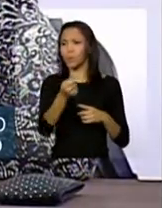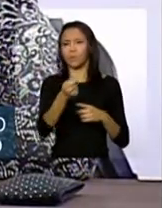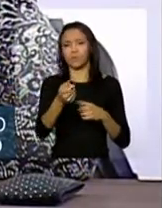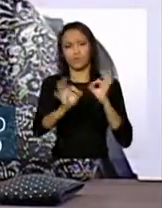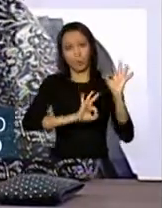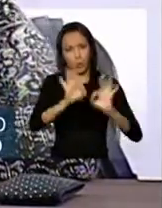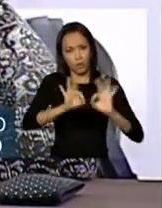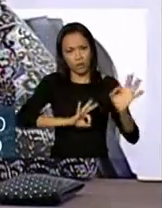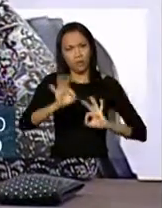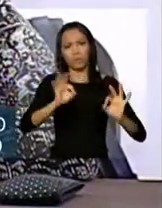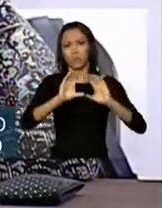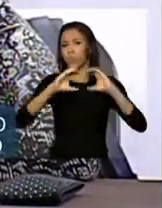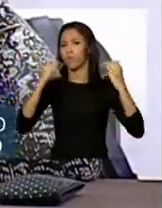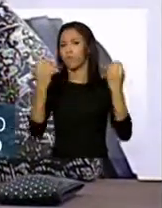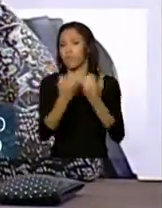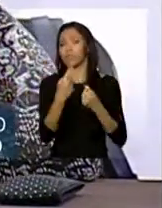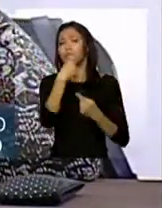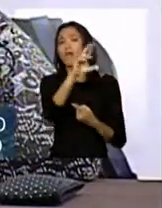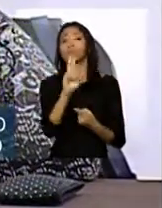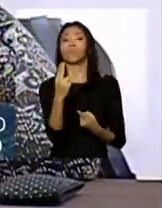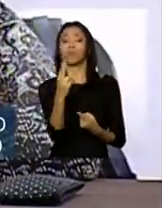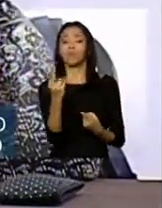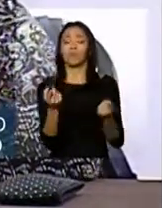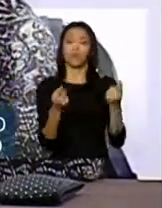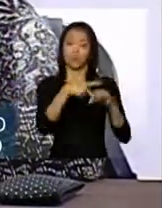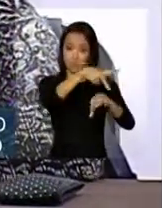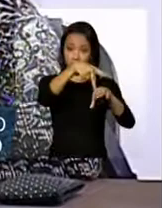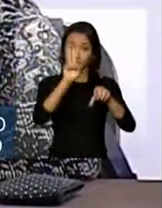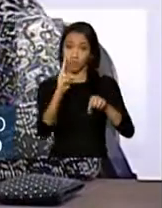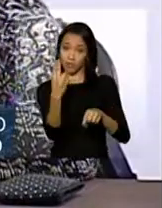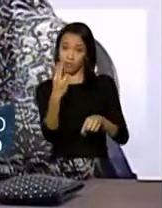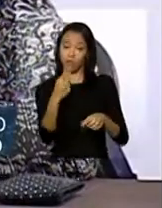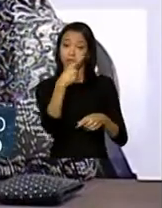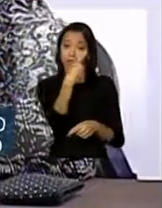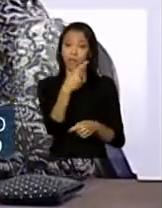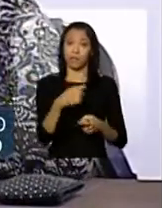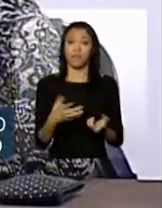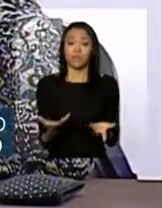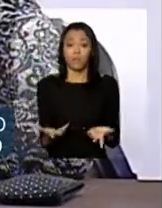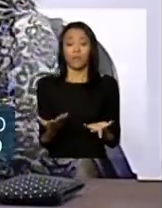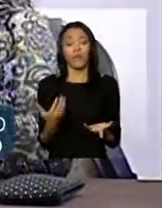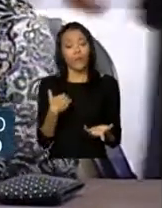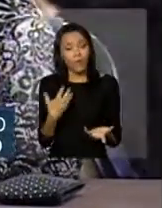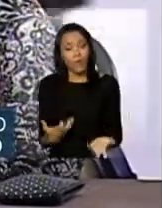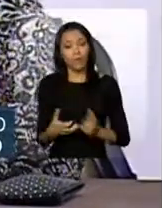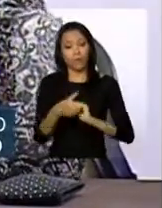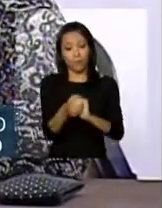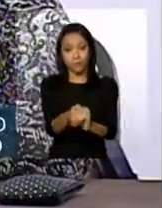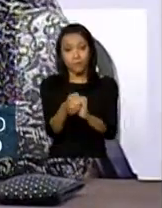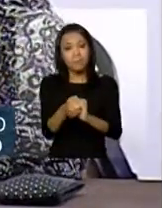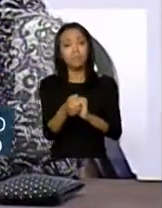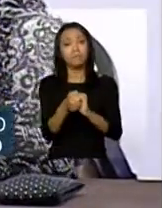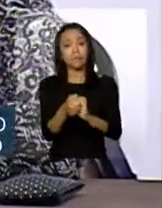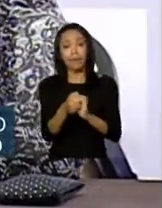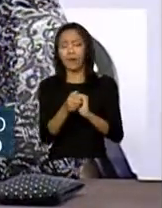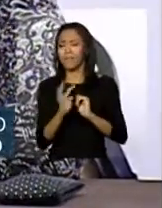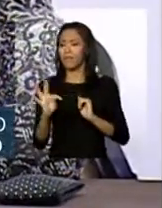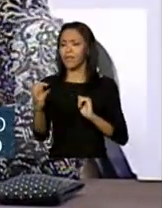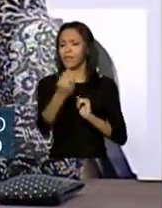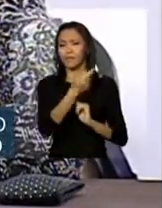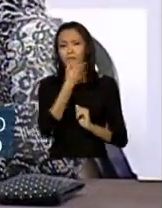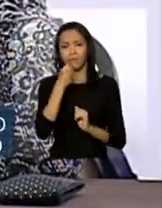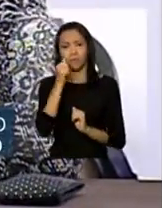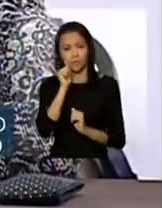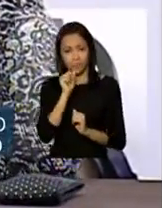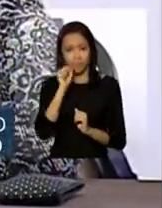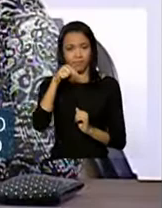elas estiveram presentes no Uruguai, sobretudo no Uruguai. Então, quero cumprimentar a todas e